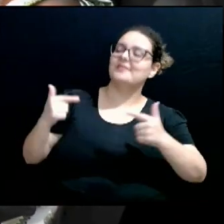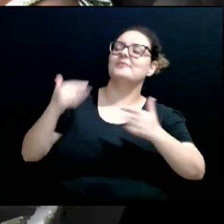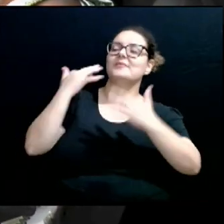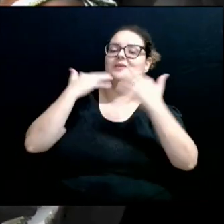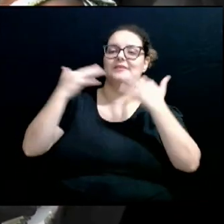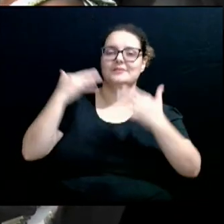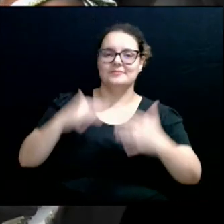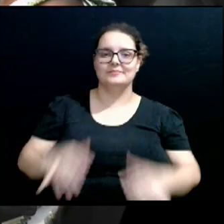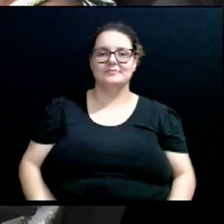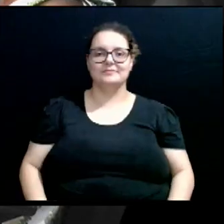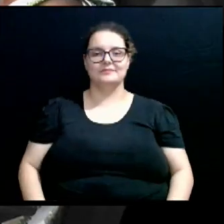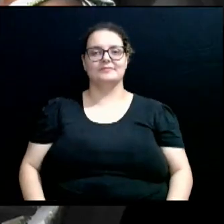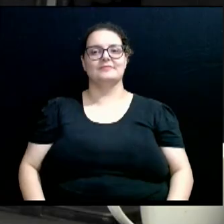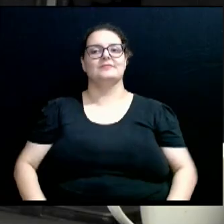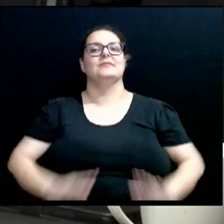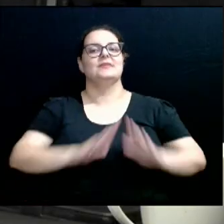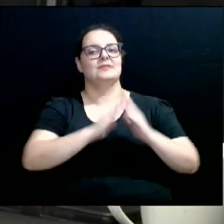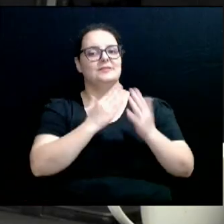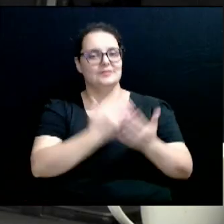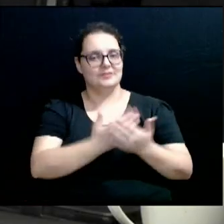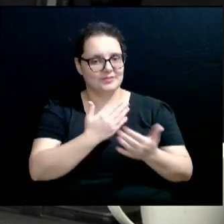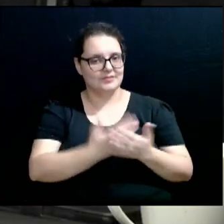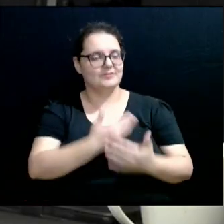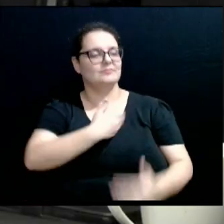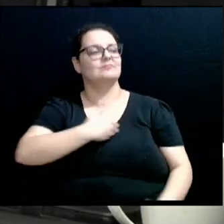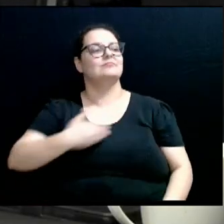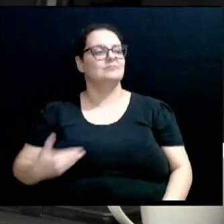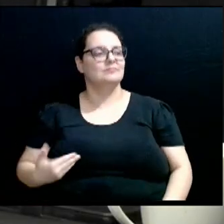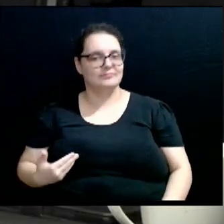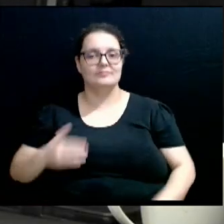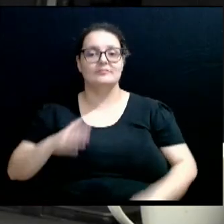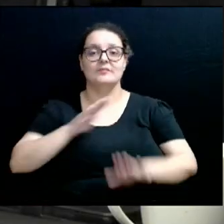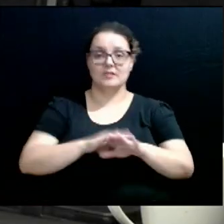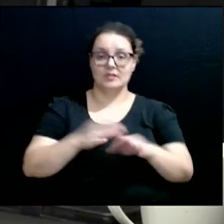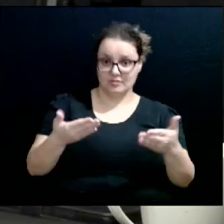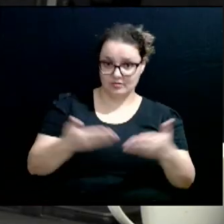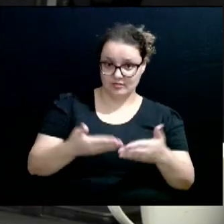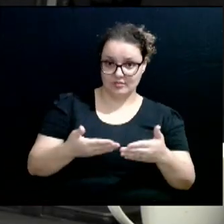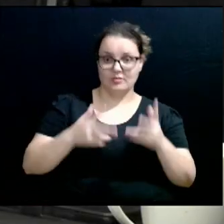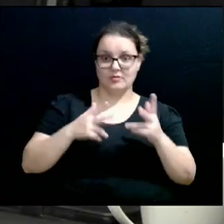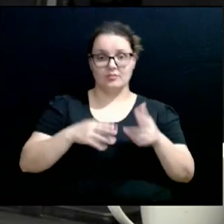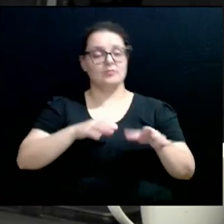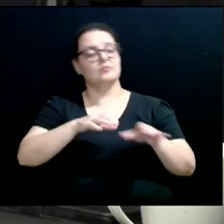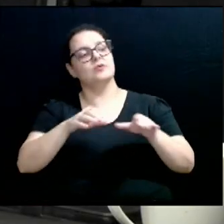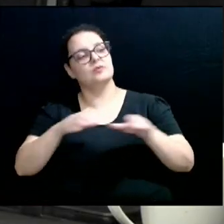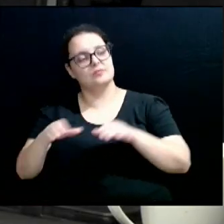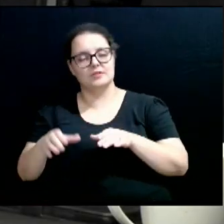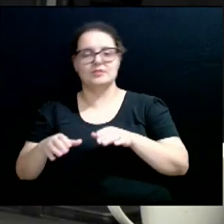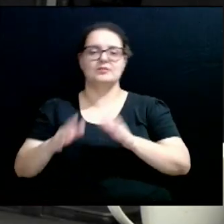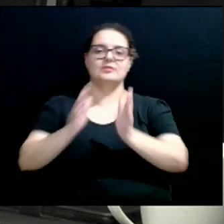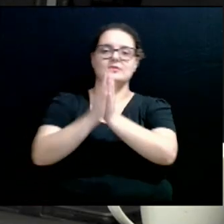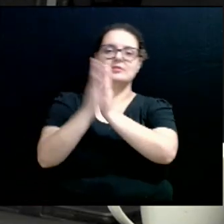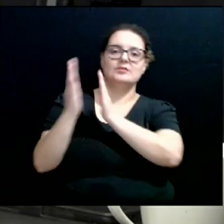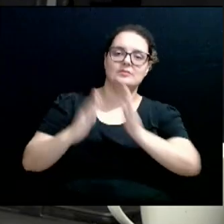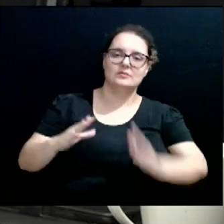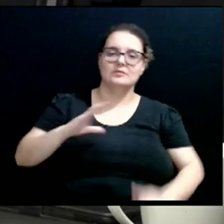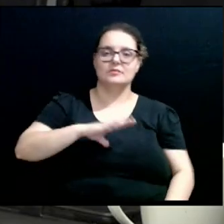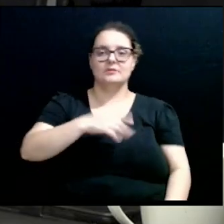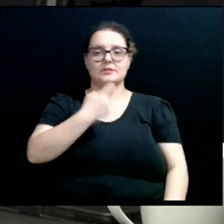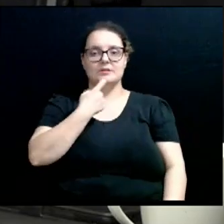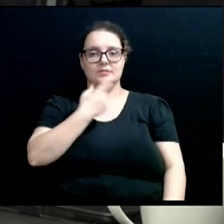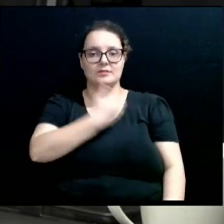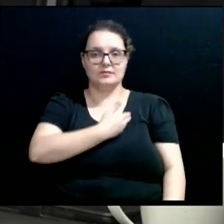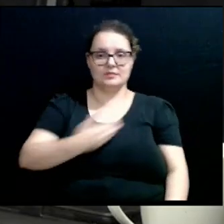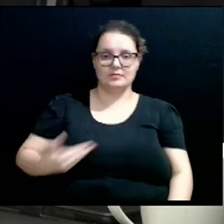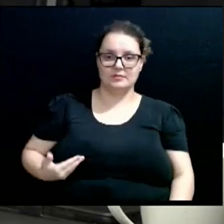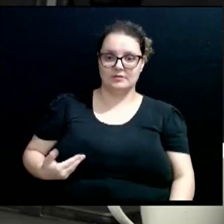pública. Atua atualmente como coordenadora das bibliotecas municipais de Campinas, integrando políticas